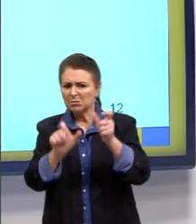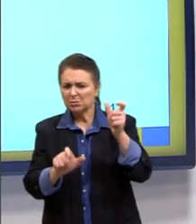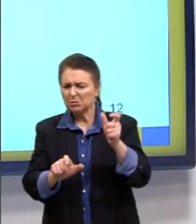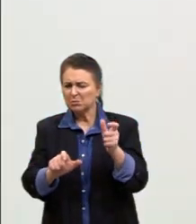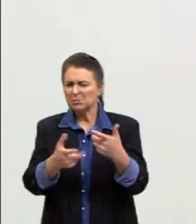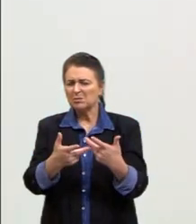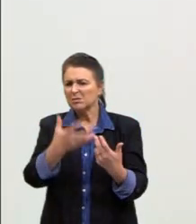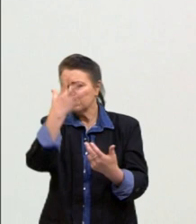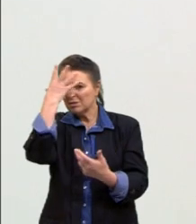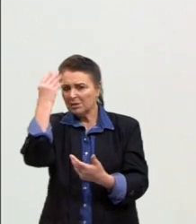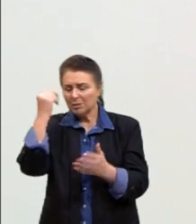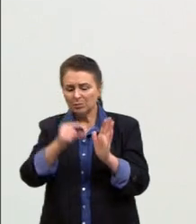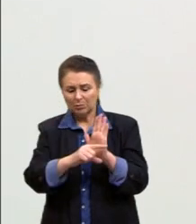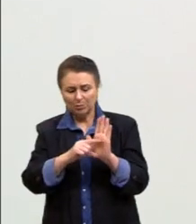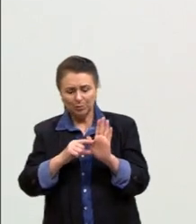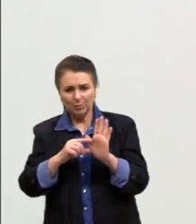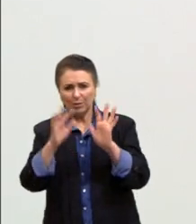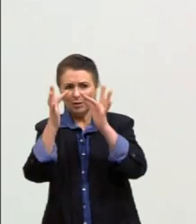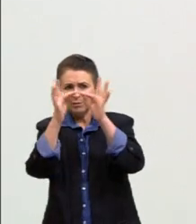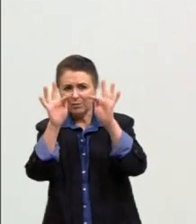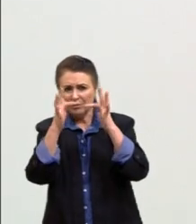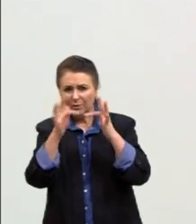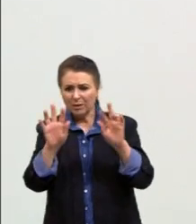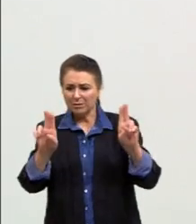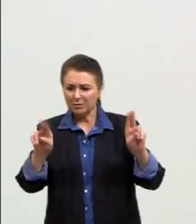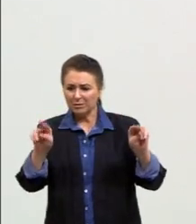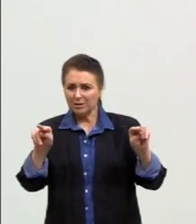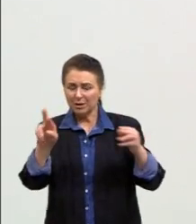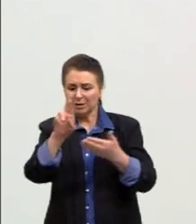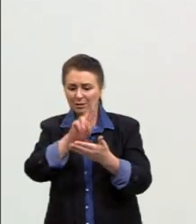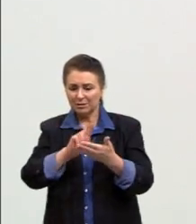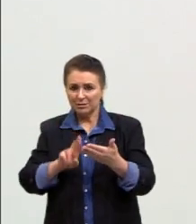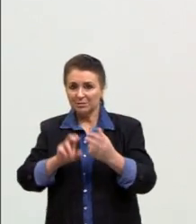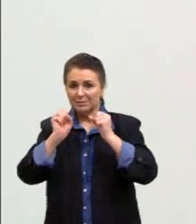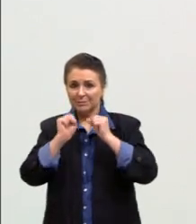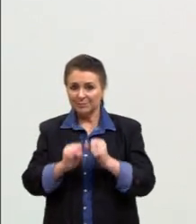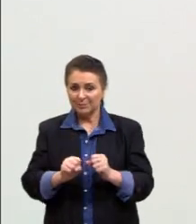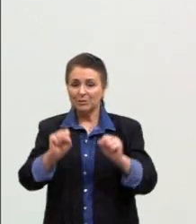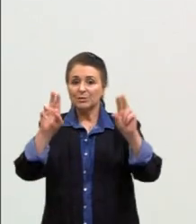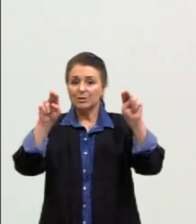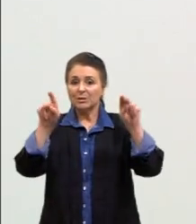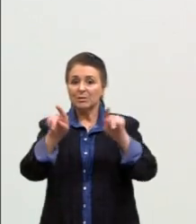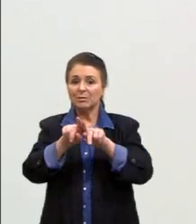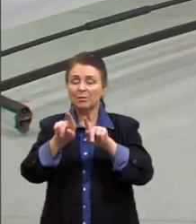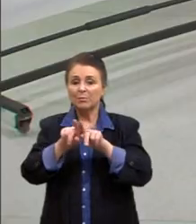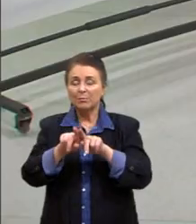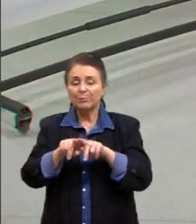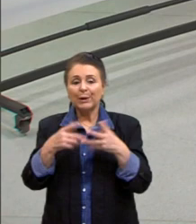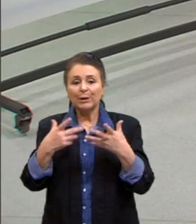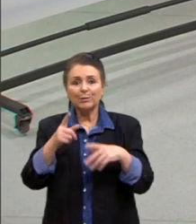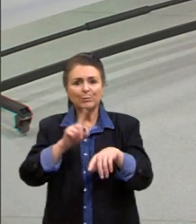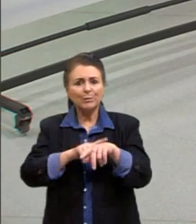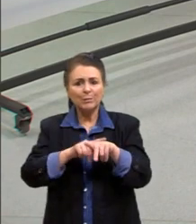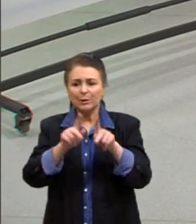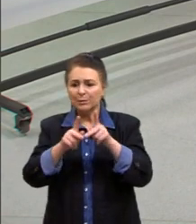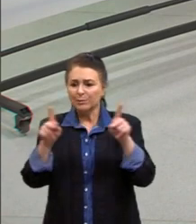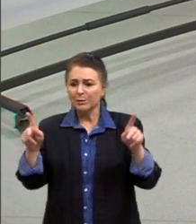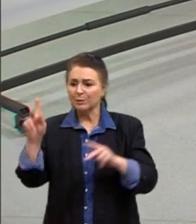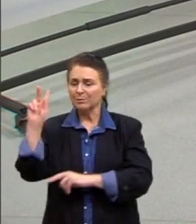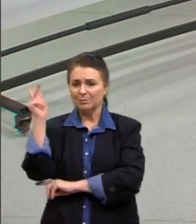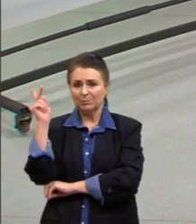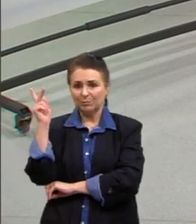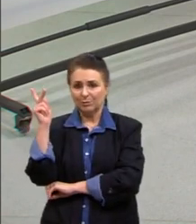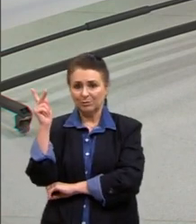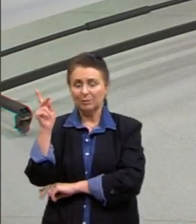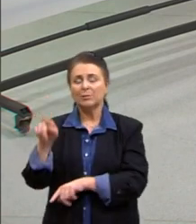um autor de uma frase para citar na redação a gente pode citar também grandes eventos grandes momentos históricos né